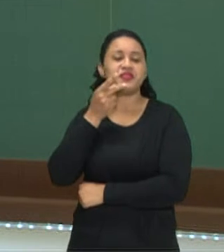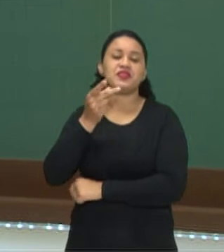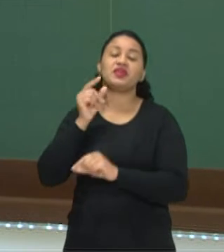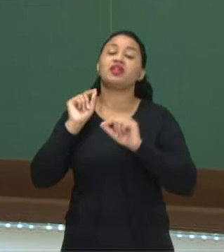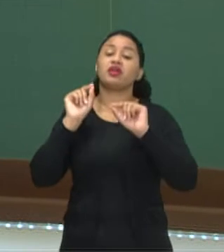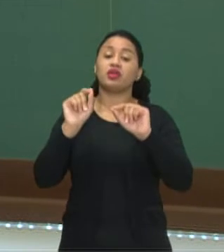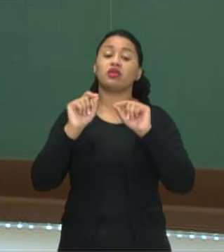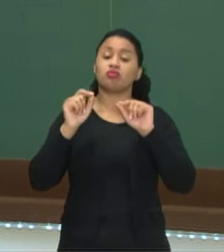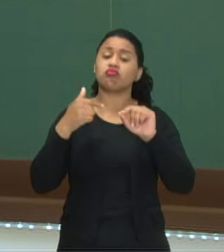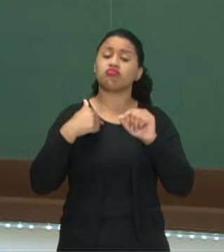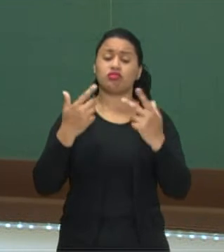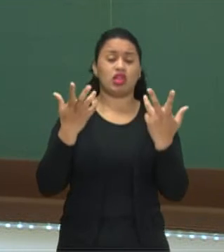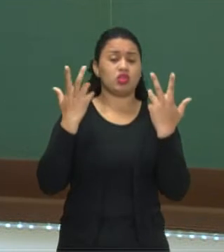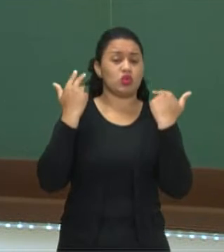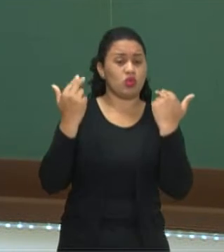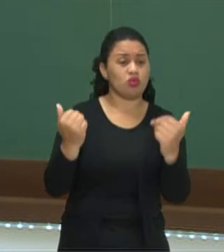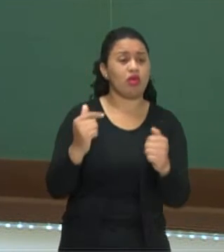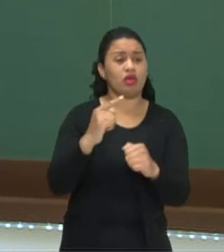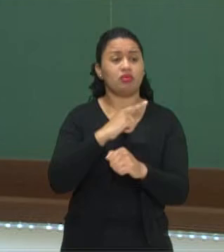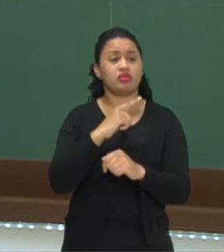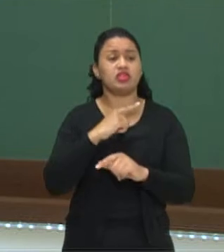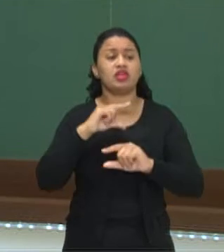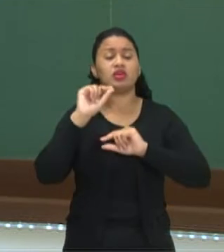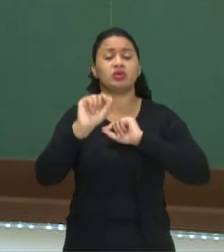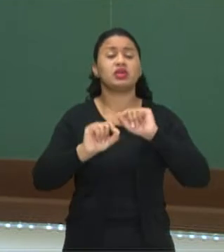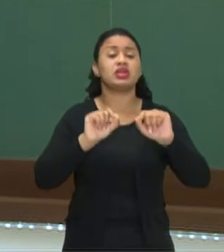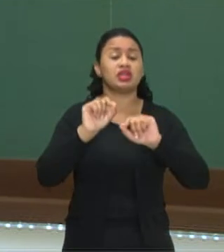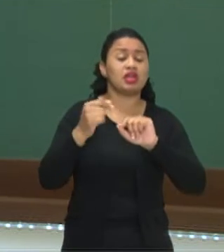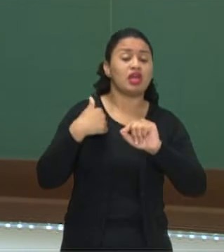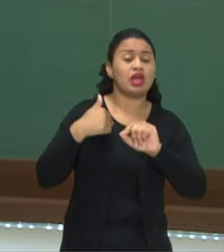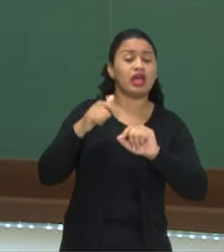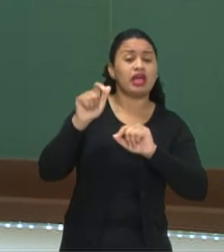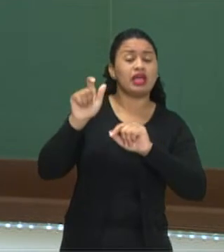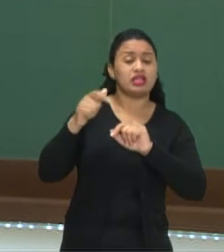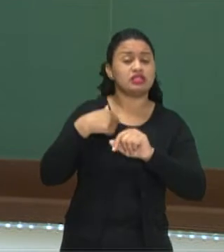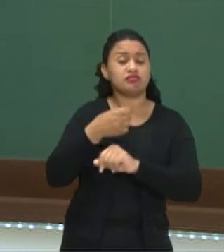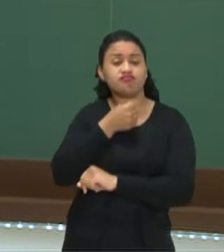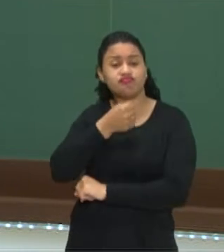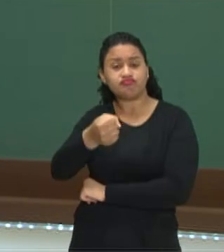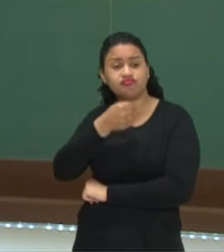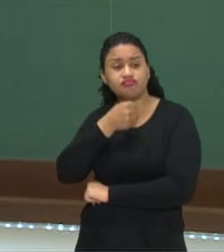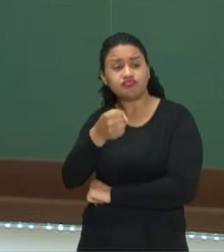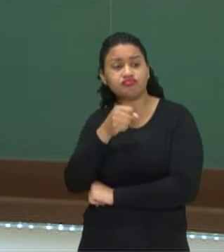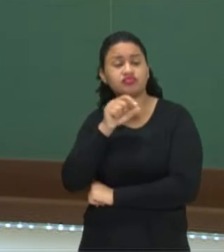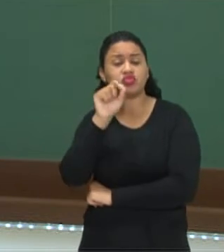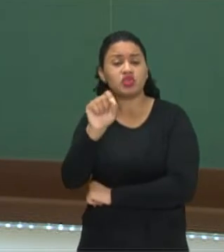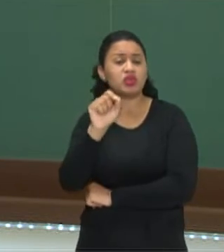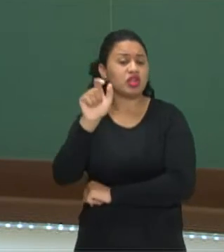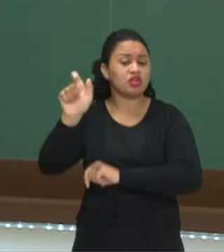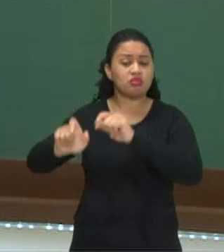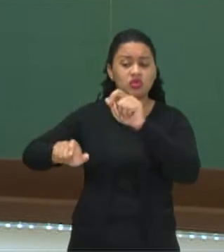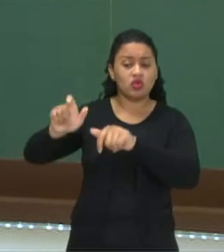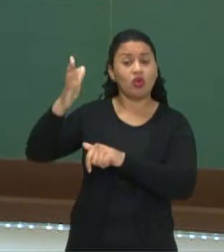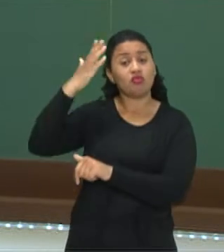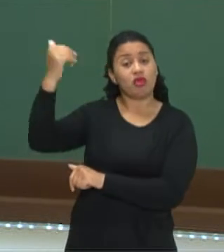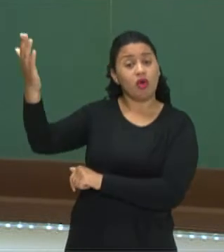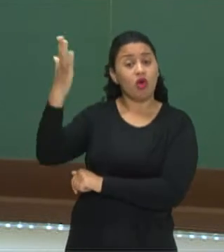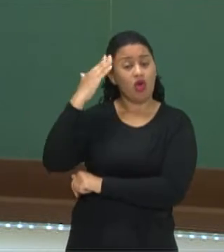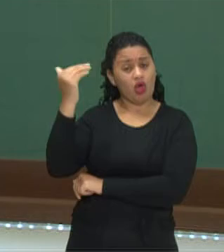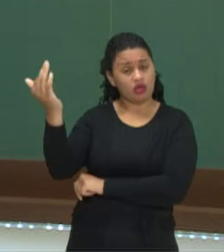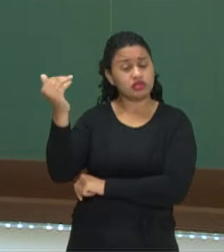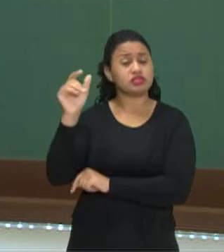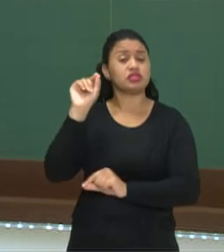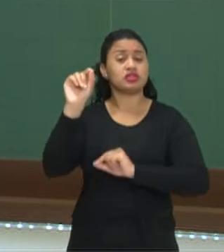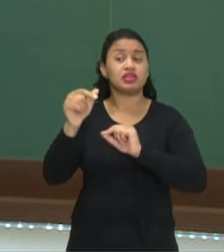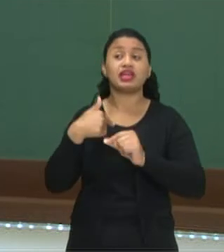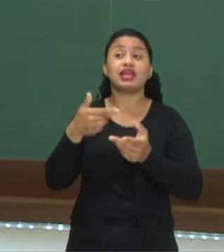falou que é muito comum nós termos esses talk shows de pessoas famosas, porque